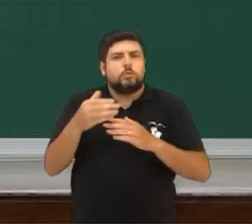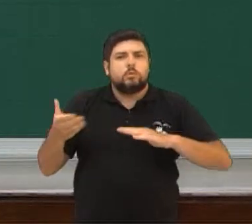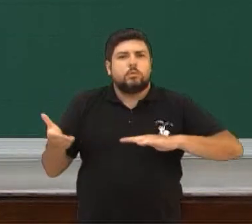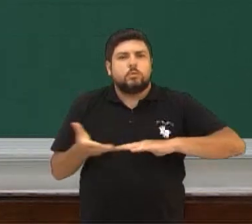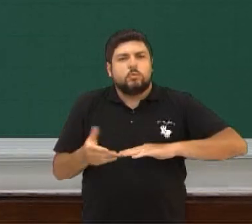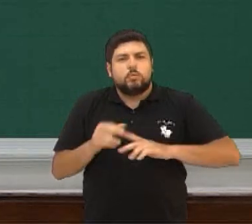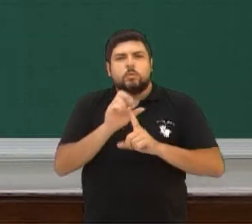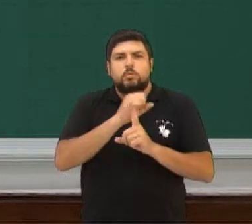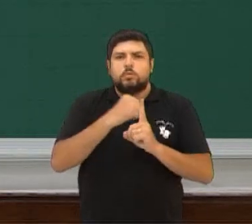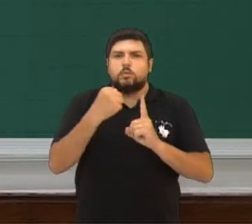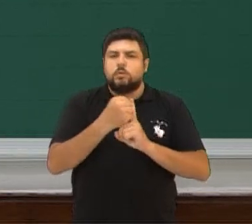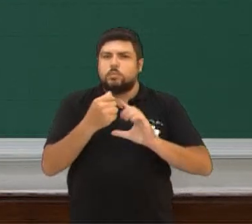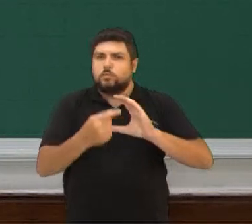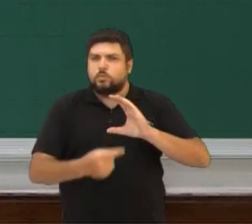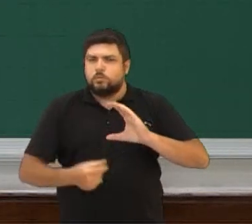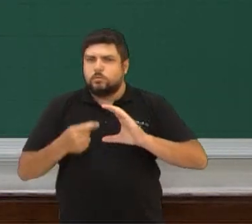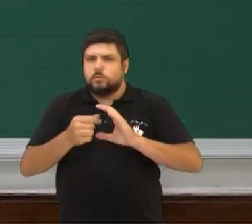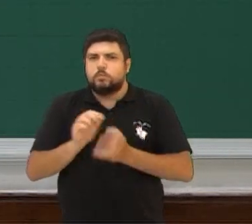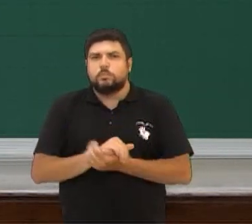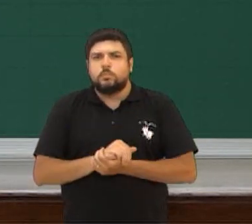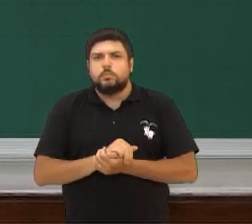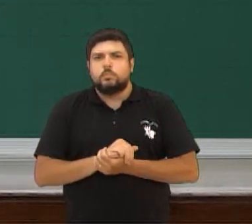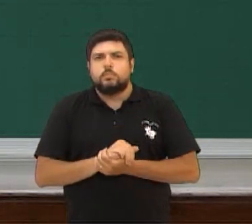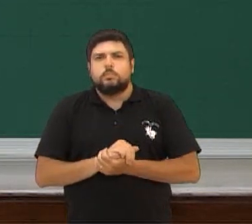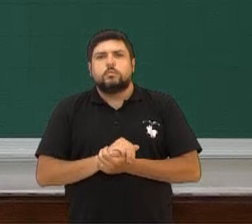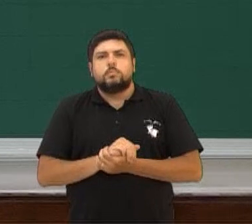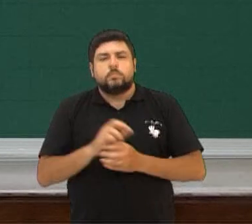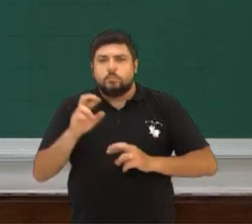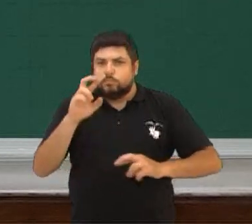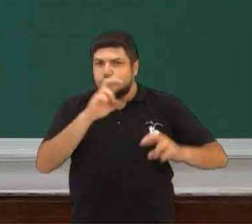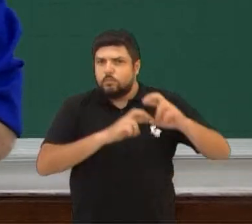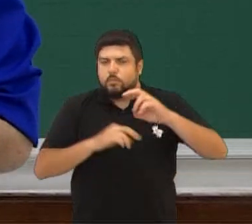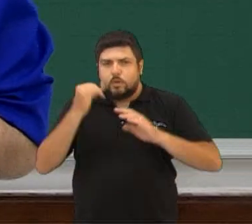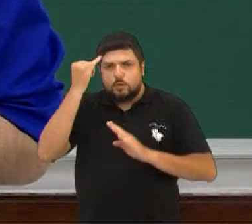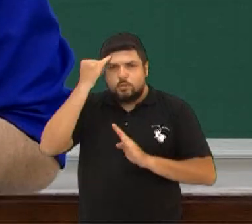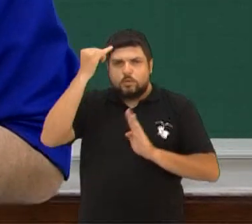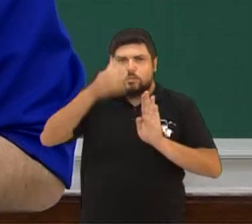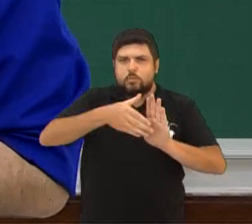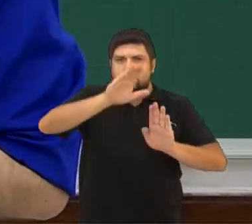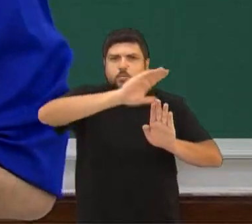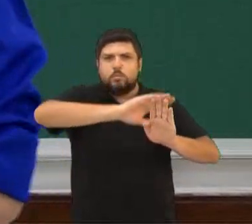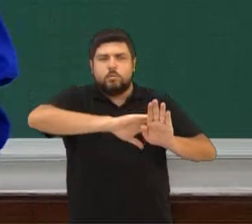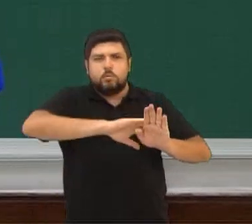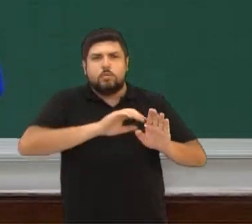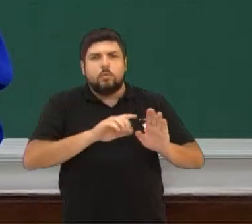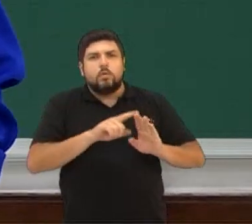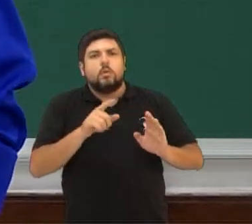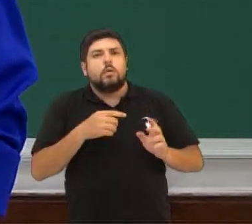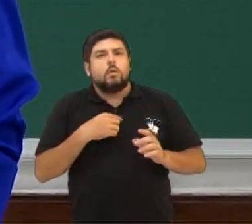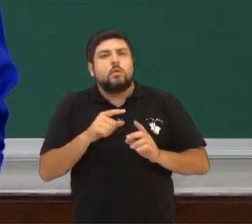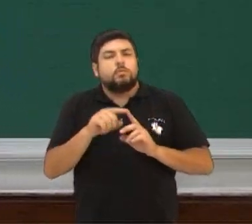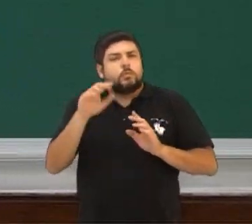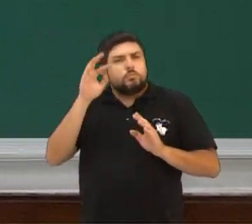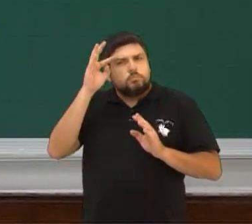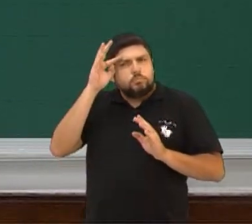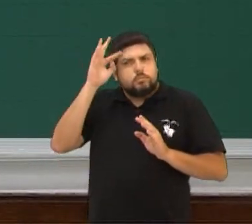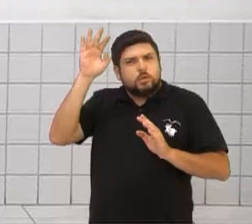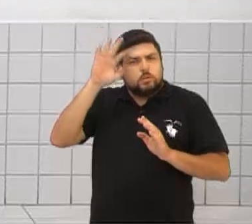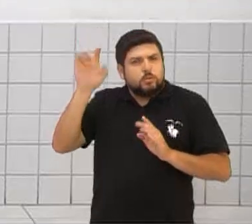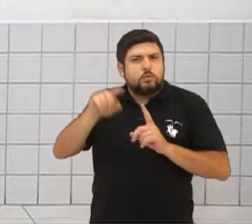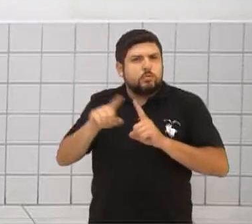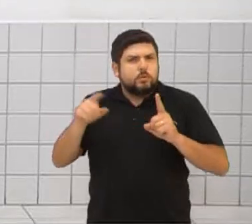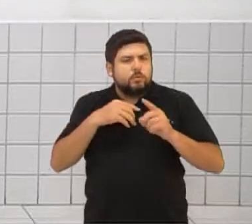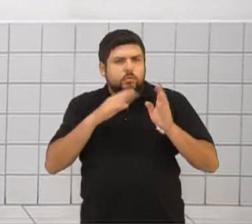capitalista. A análise da ideologia passa também pela teoria crítica, mas nós não colocamos aqui nessa aula como foco, né, Isso que é